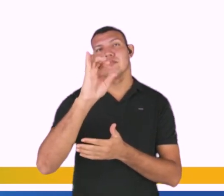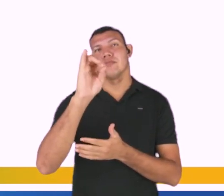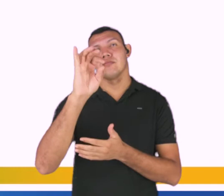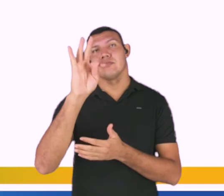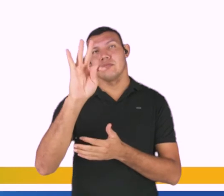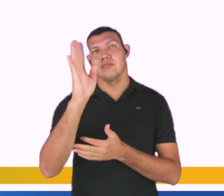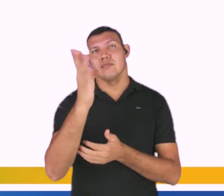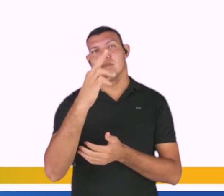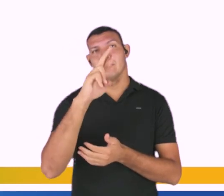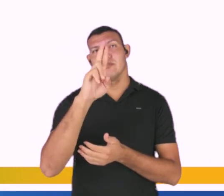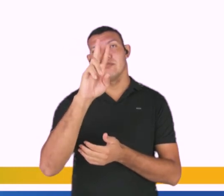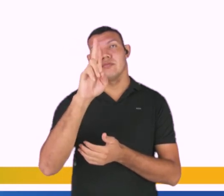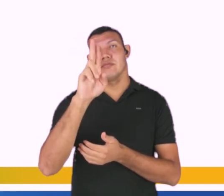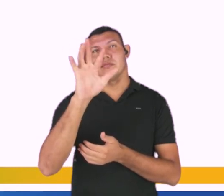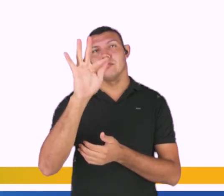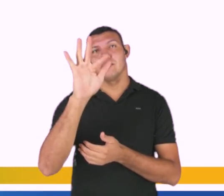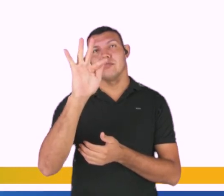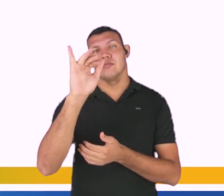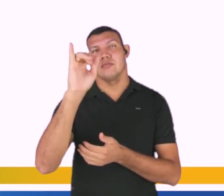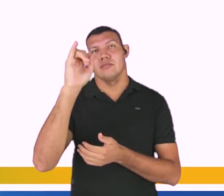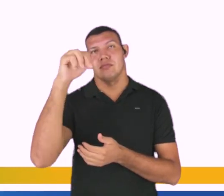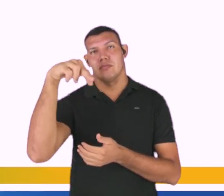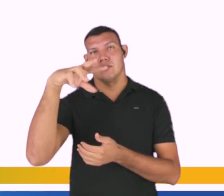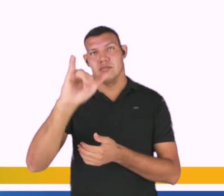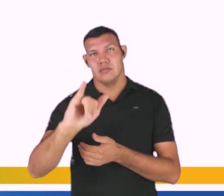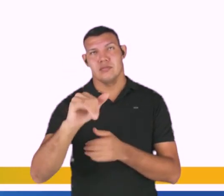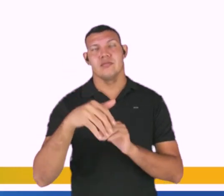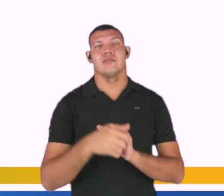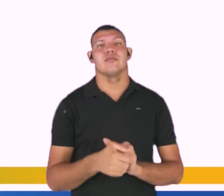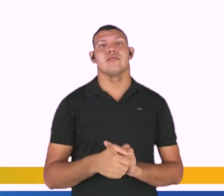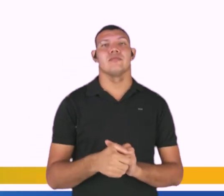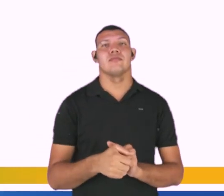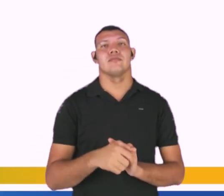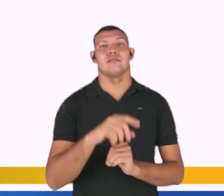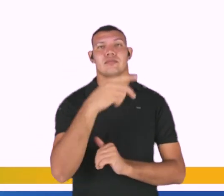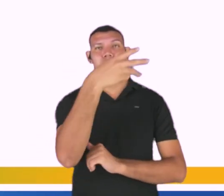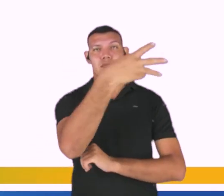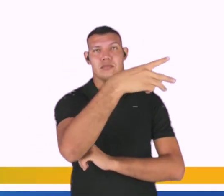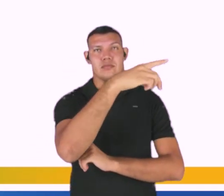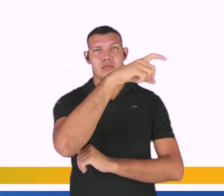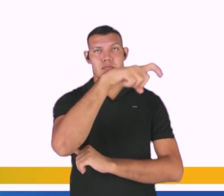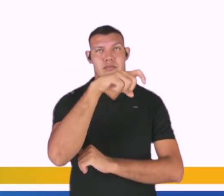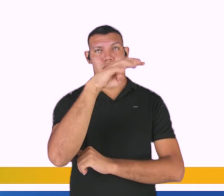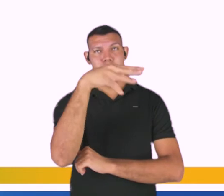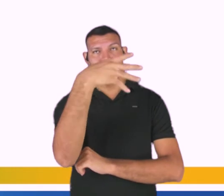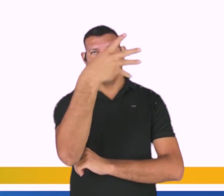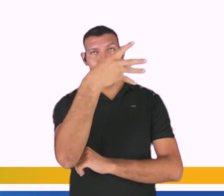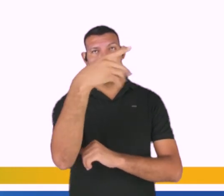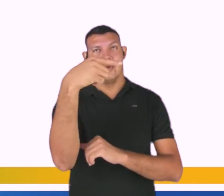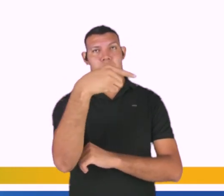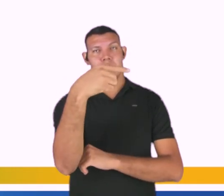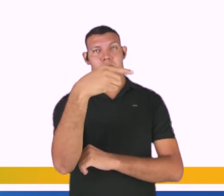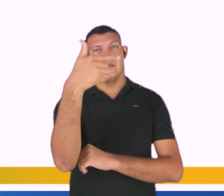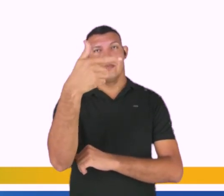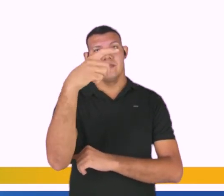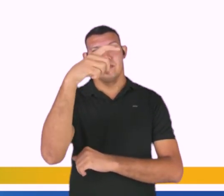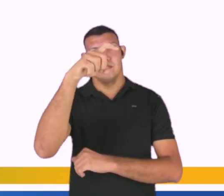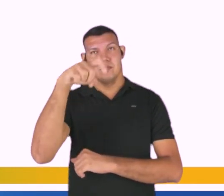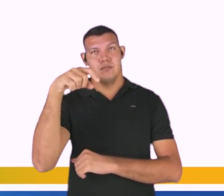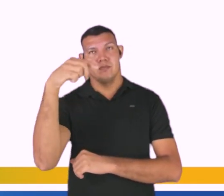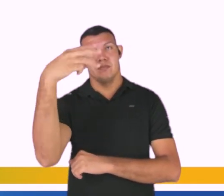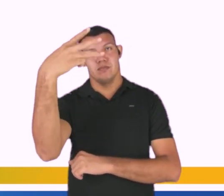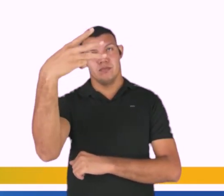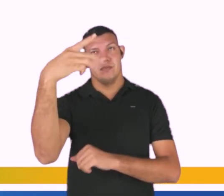efetue a divisão usando o algoritmo virou ruffini se precisar quarta menos dois x Ao Cubo mais 4x